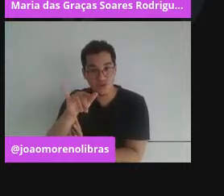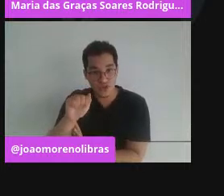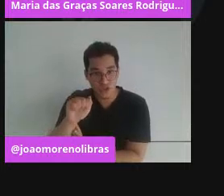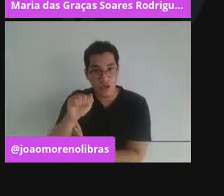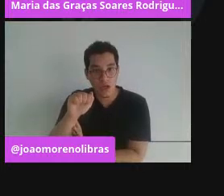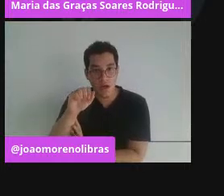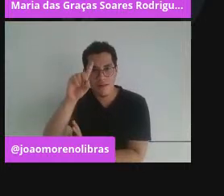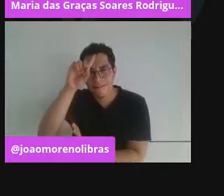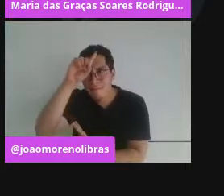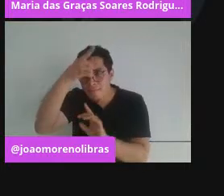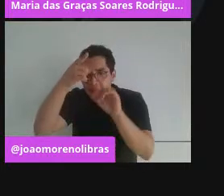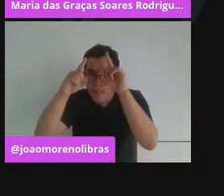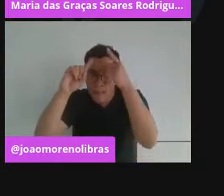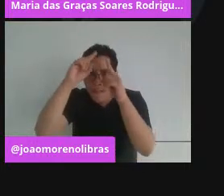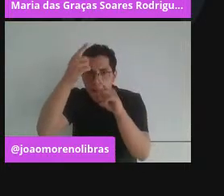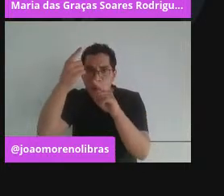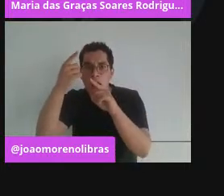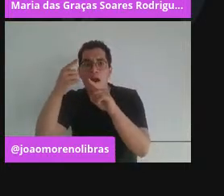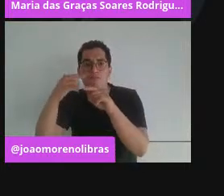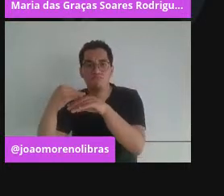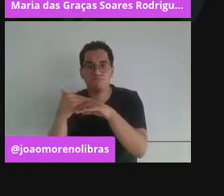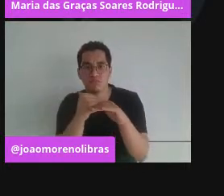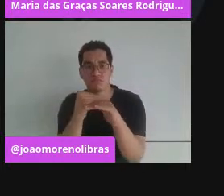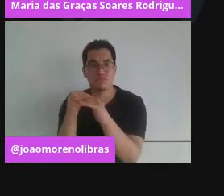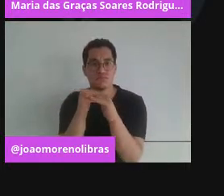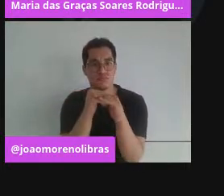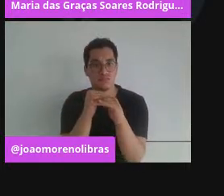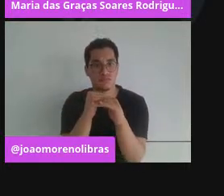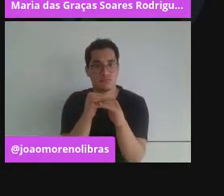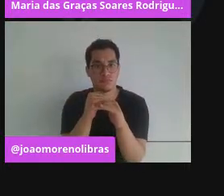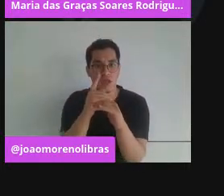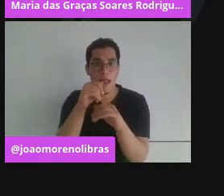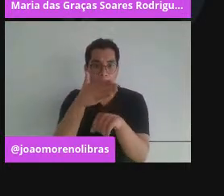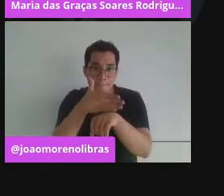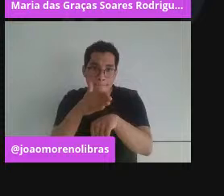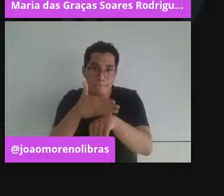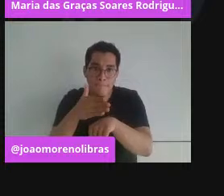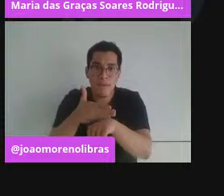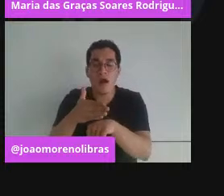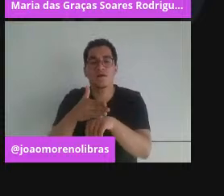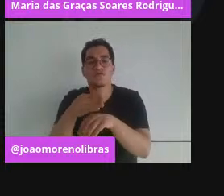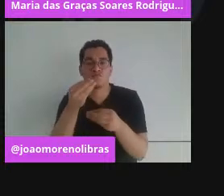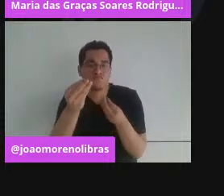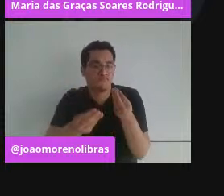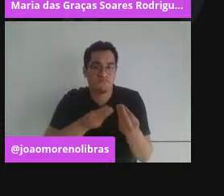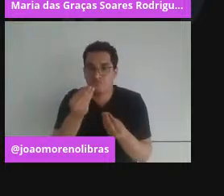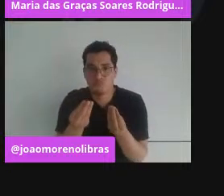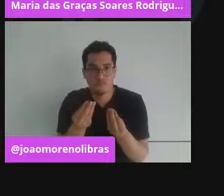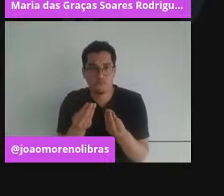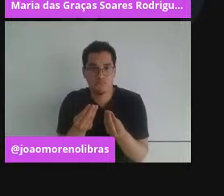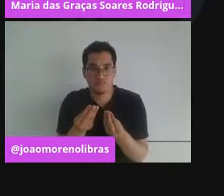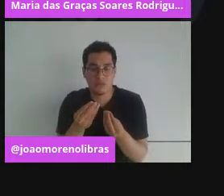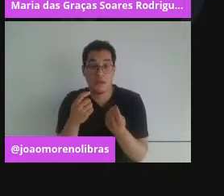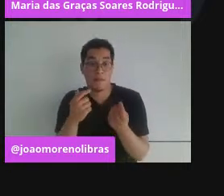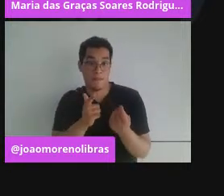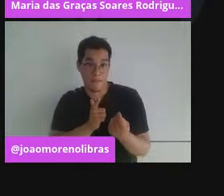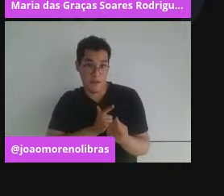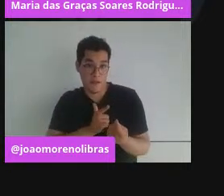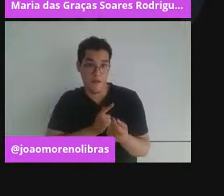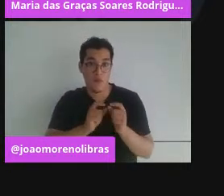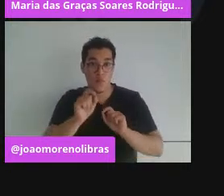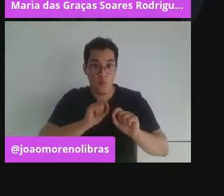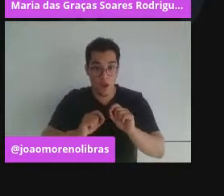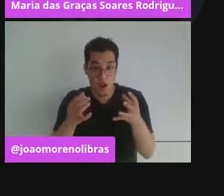poder, para quem discurso refere um conjunto de práticas verbais e não verbais, de amplas comunidades sociais. Então,